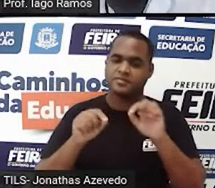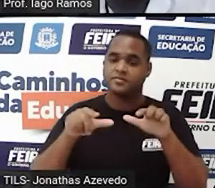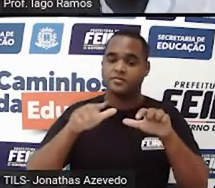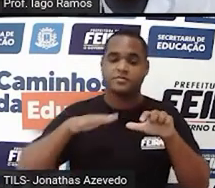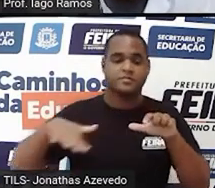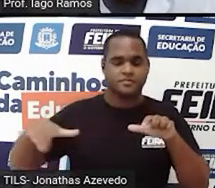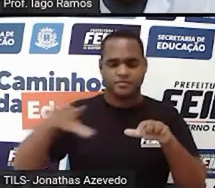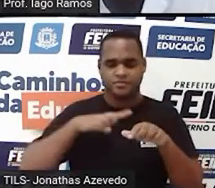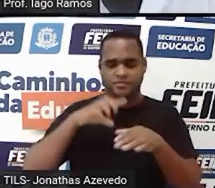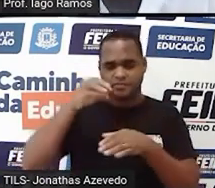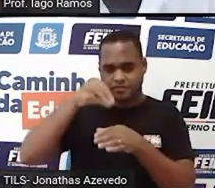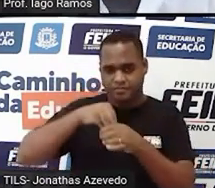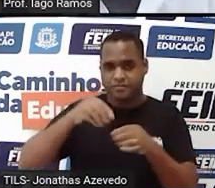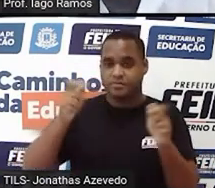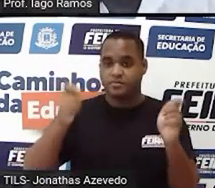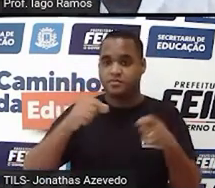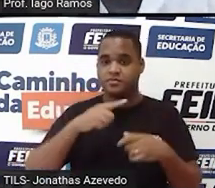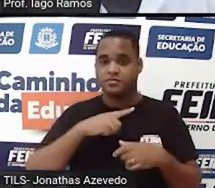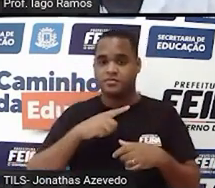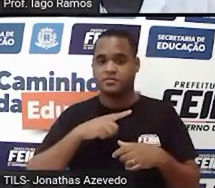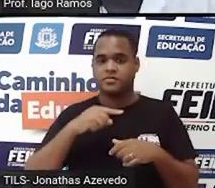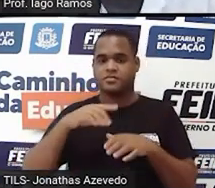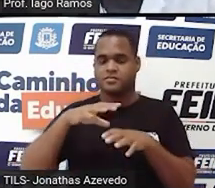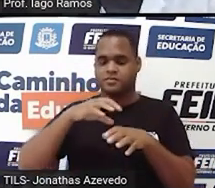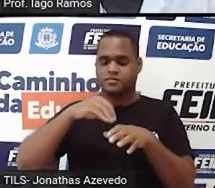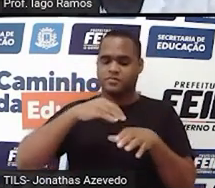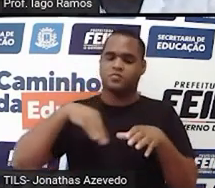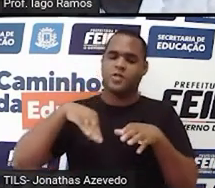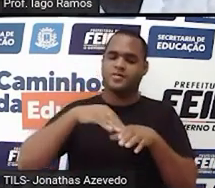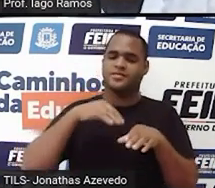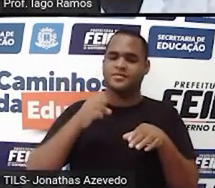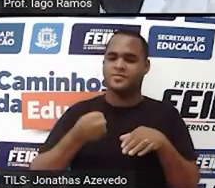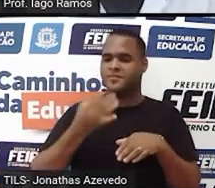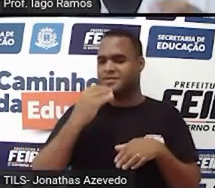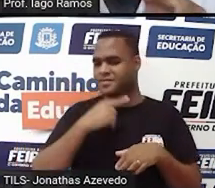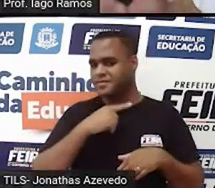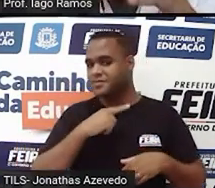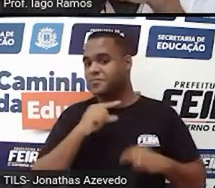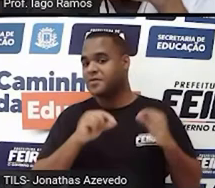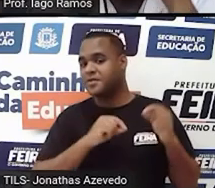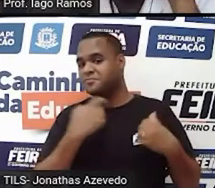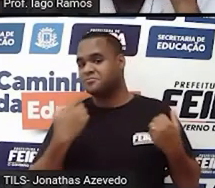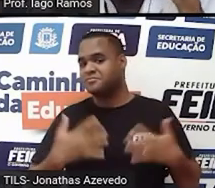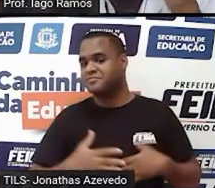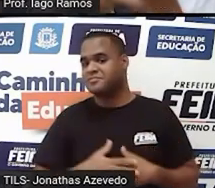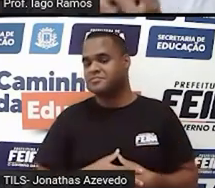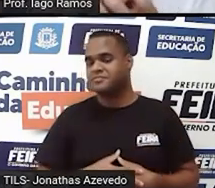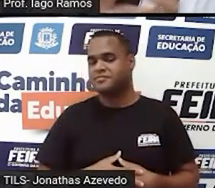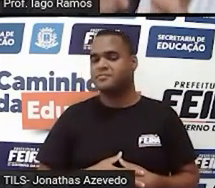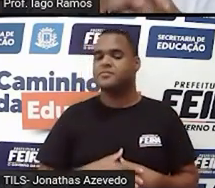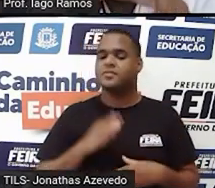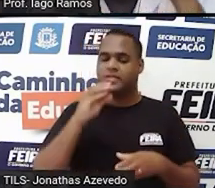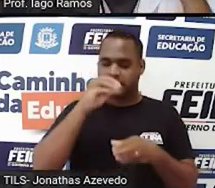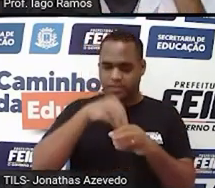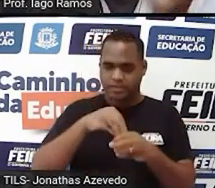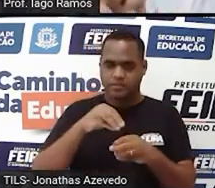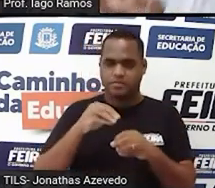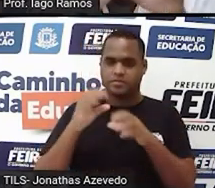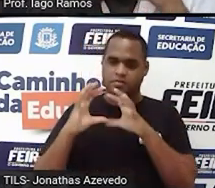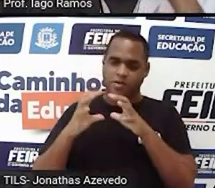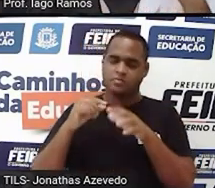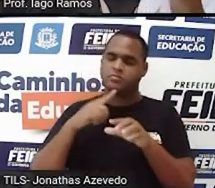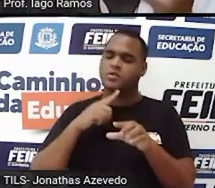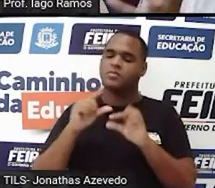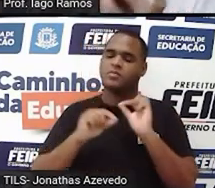espaço interno tem uma bola como essa né o espaço de dentro da bola